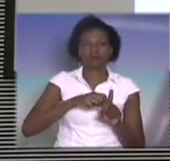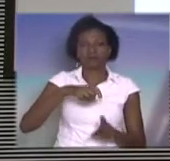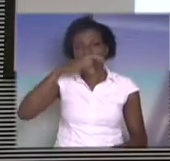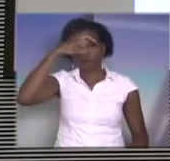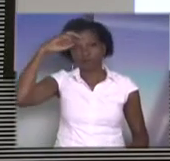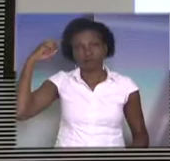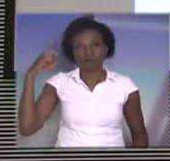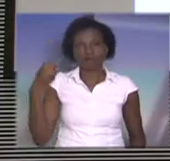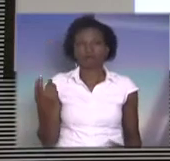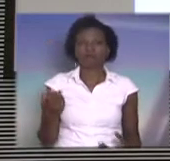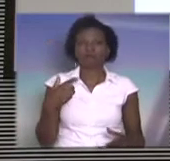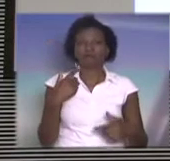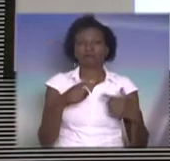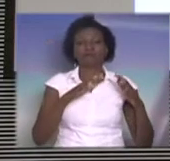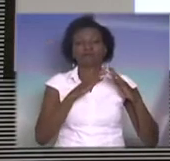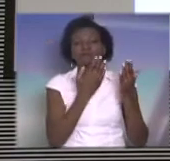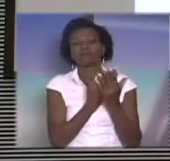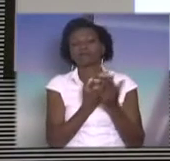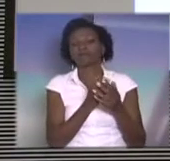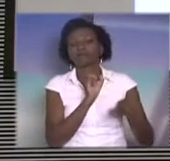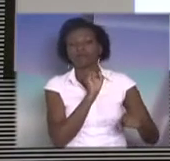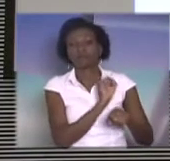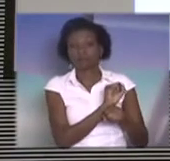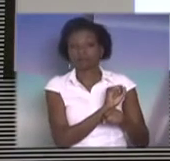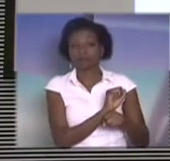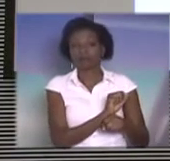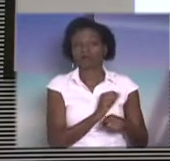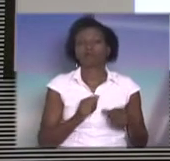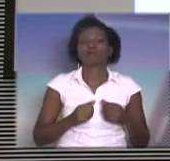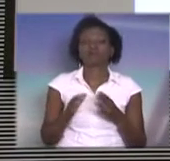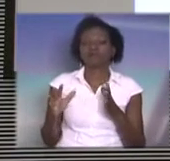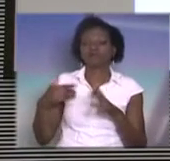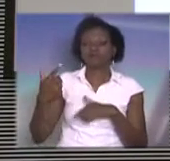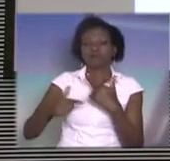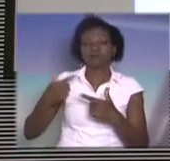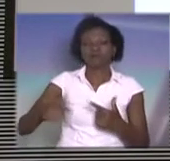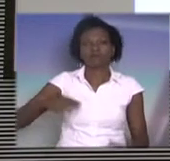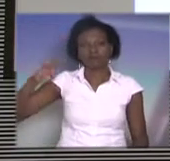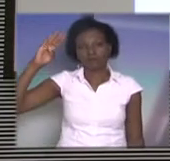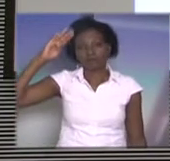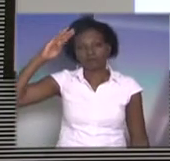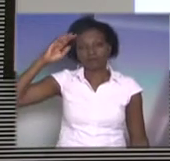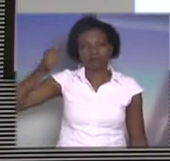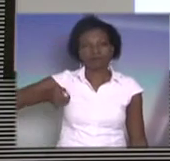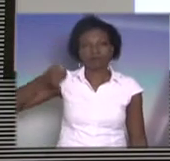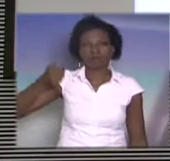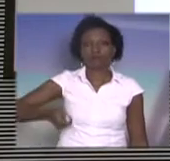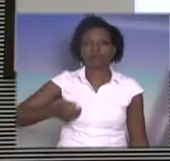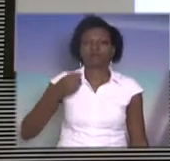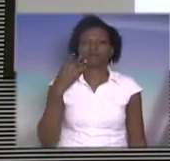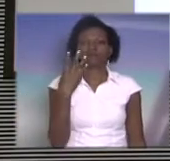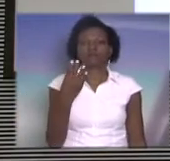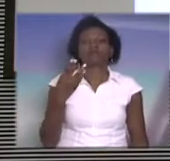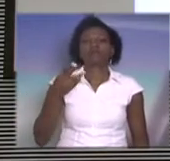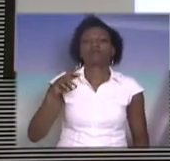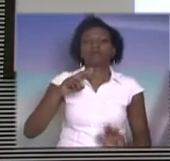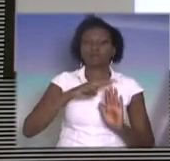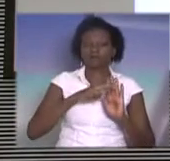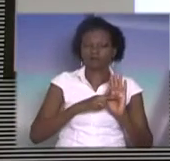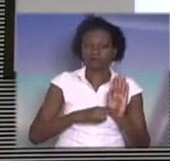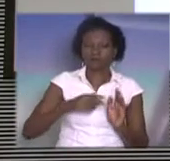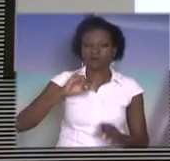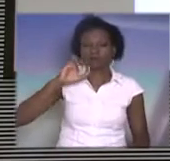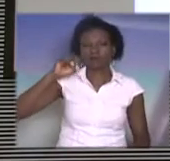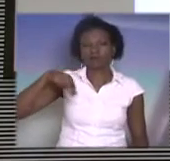pai, que era gerente da empresa, para iniciar o serviço militar obrigatório no 4º Regimento de Infantaria, Regimento